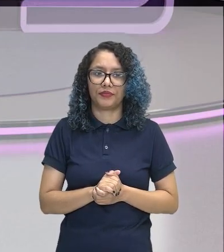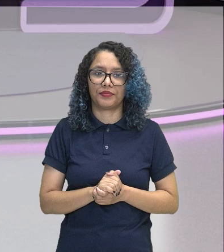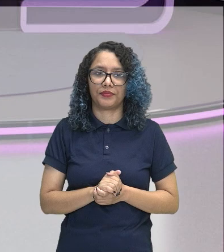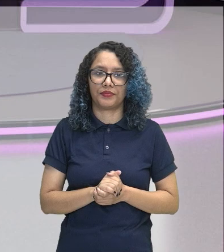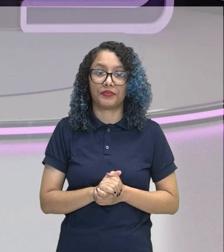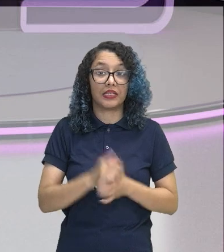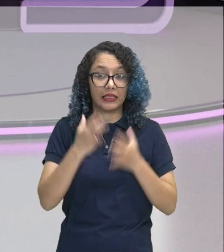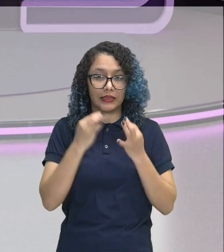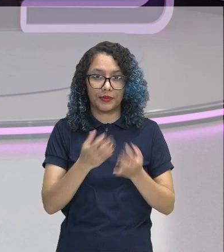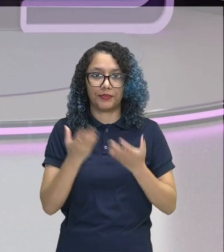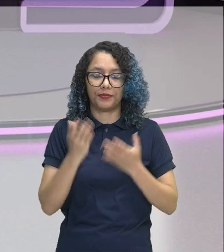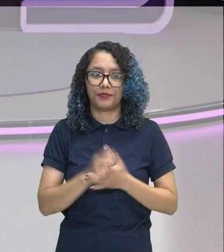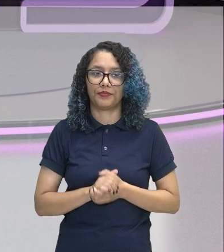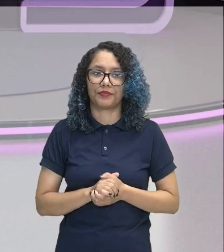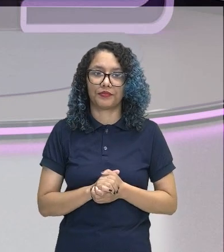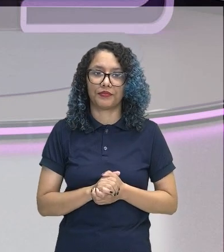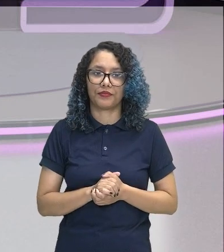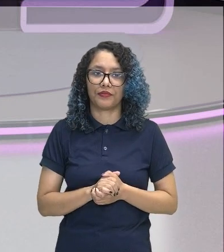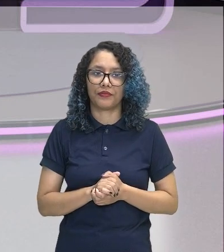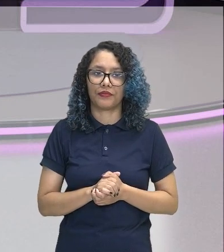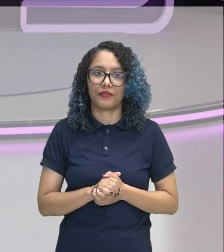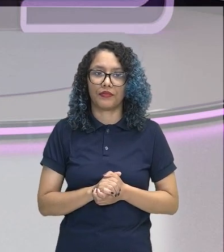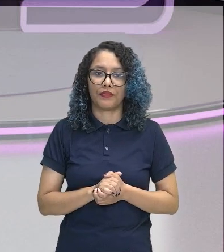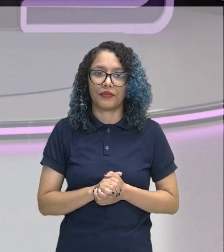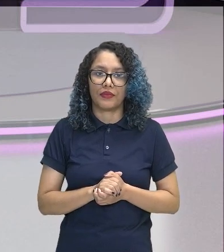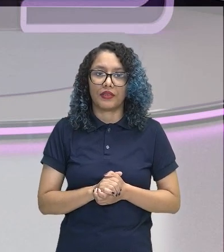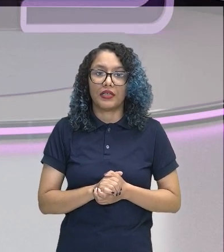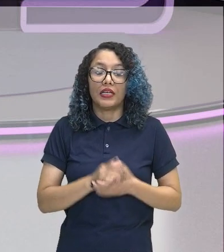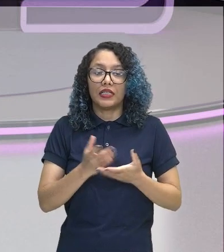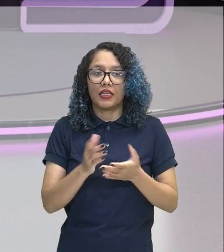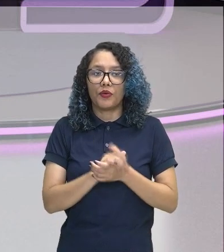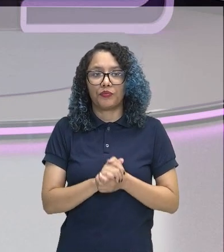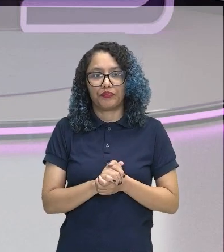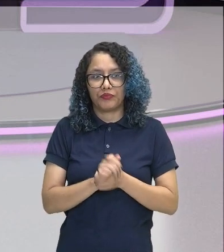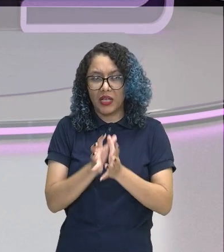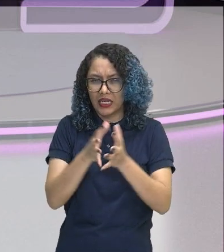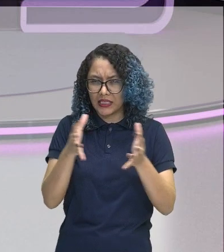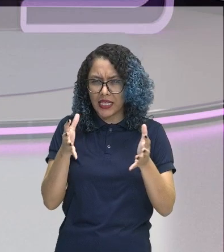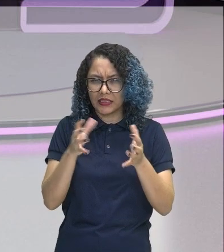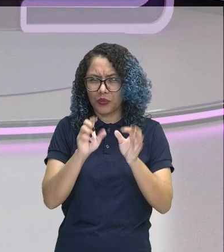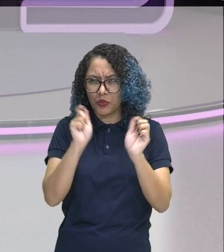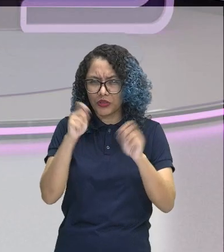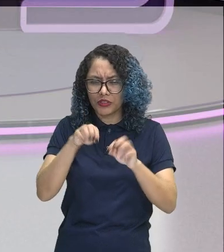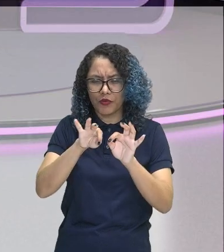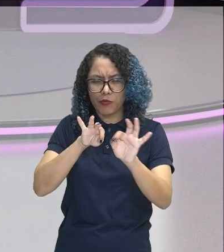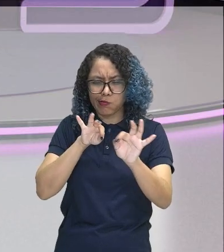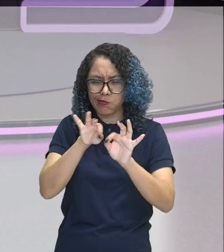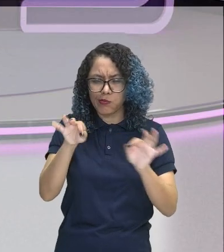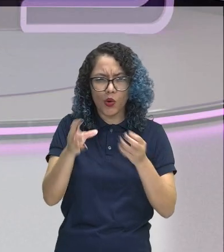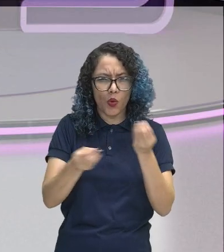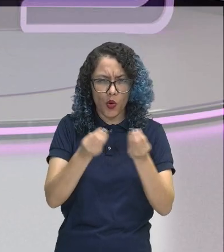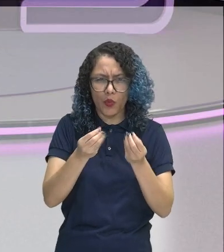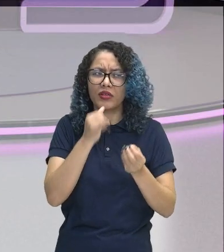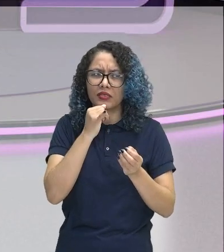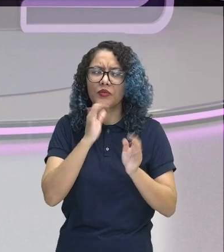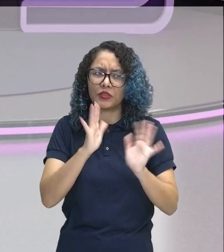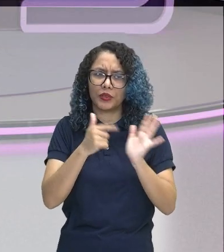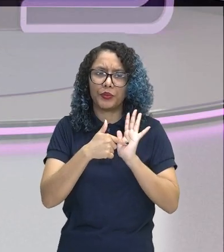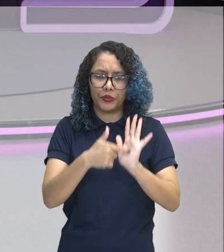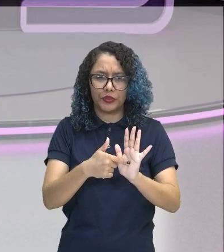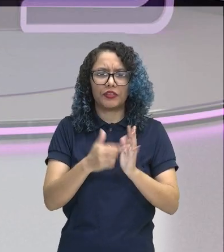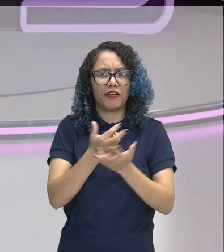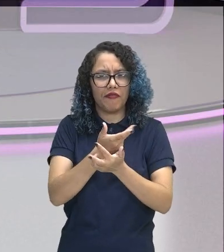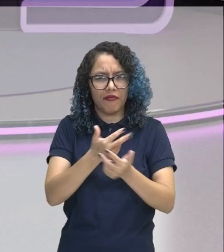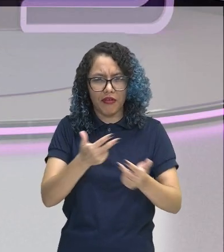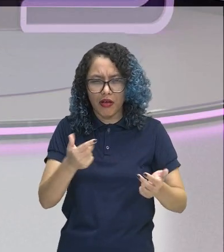Acompanha só. Pessoal, como uma grandeza pode ser medida, hein? Bom, os exemplos nós já até vimos anteriormente, tá bom? Foram vários exemplos